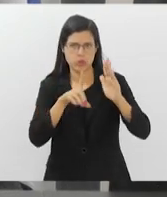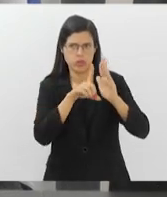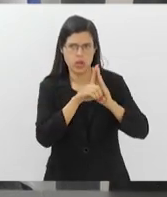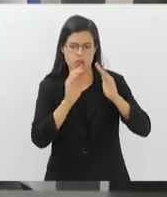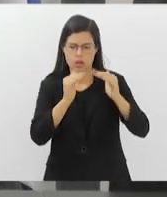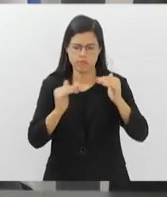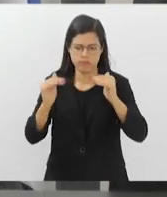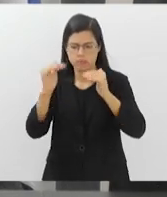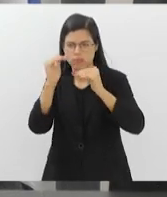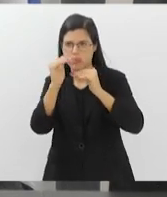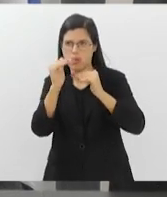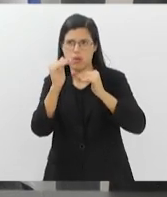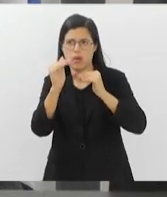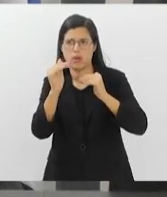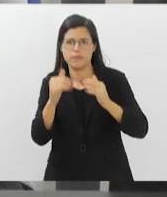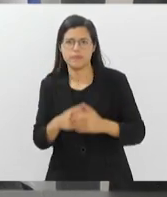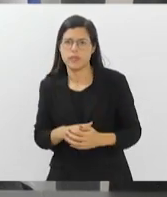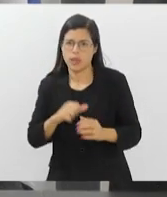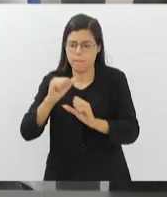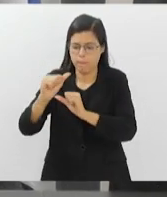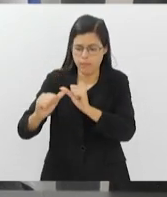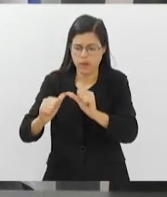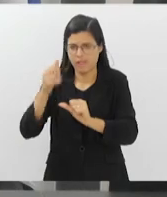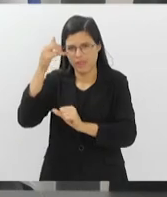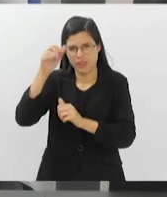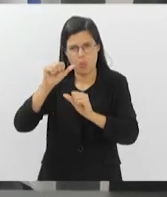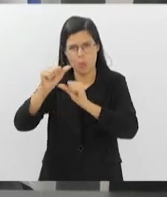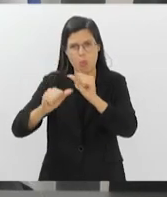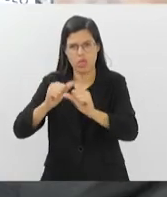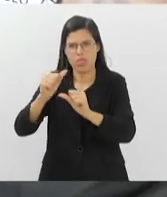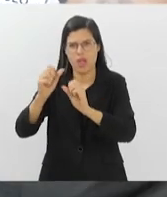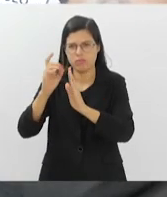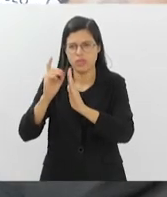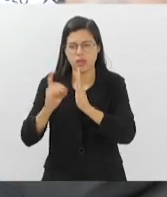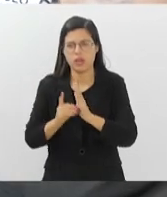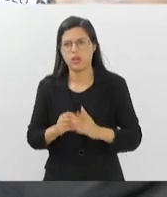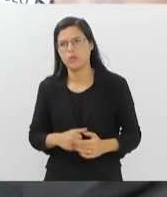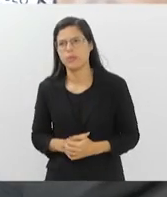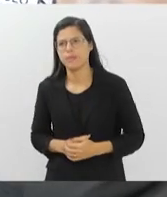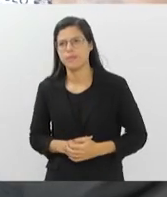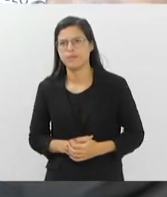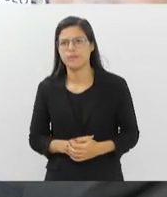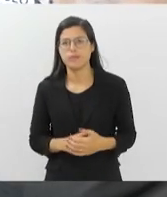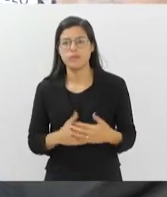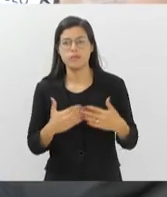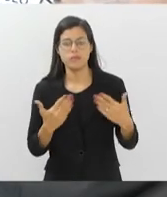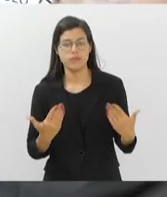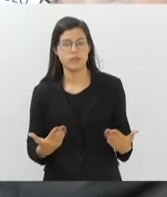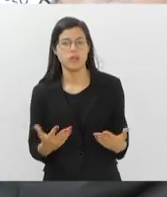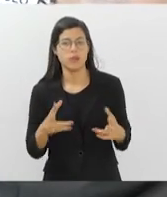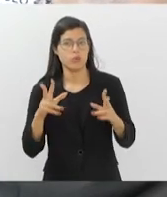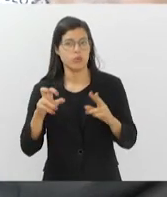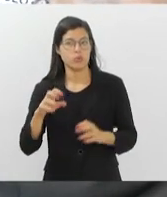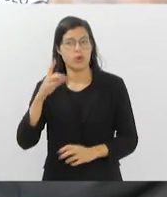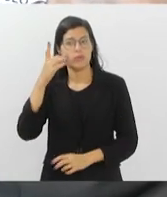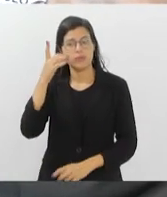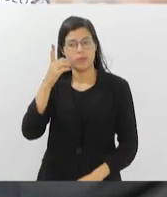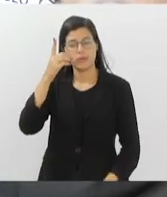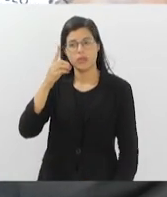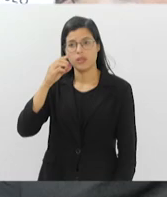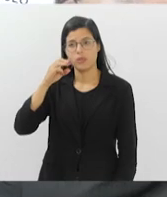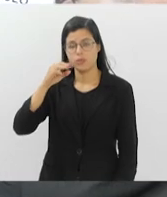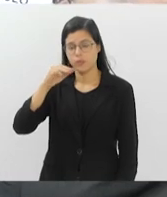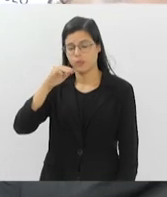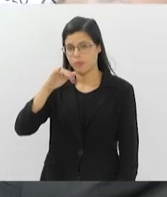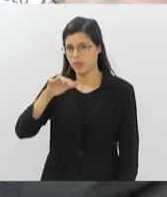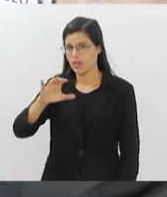pirâmide, sem revogar o dispositivo anterior. Deputado Amorim, o exemplo do deputado Carlos Mink, do CONEMA, não é pertinente. Porque